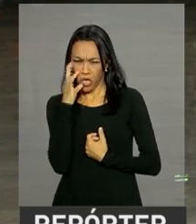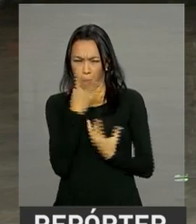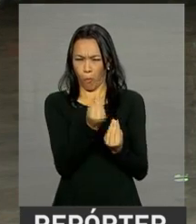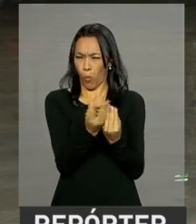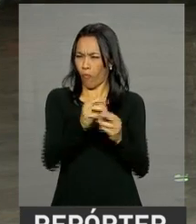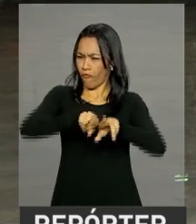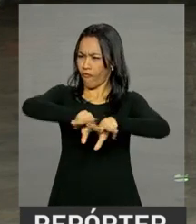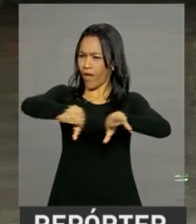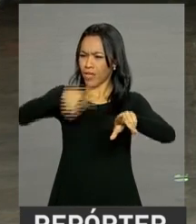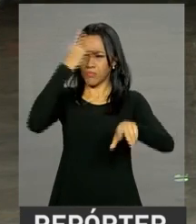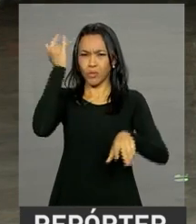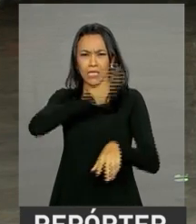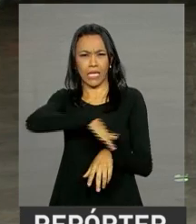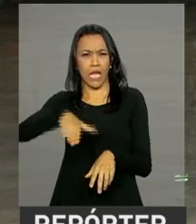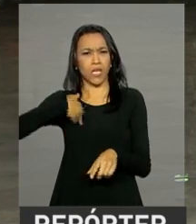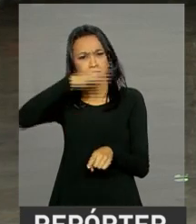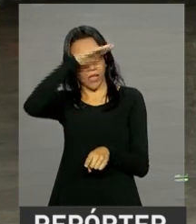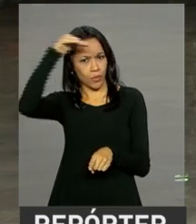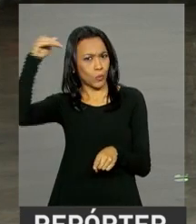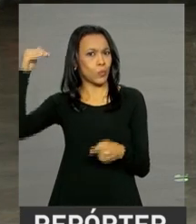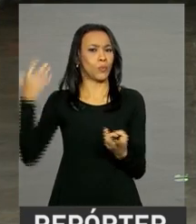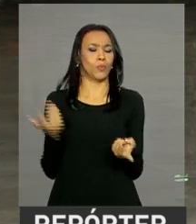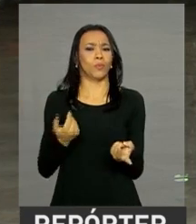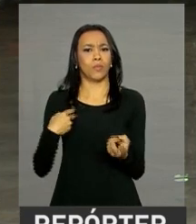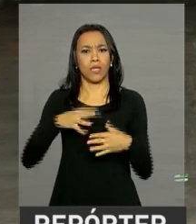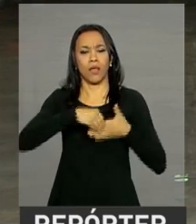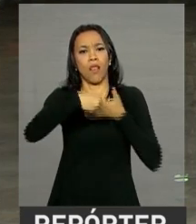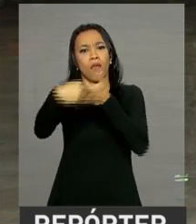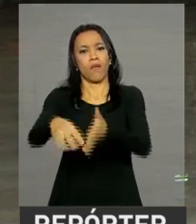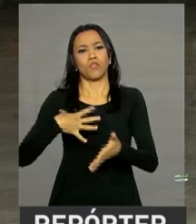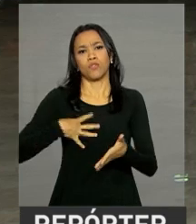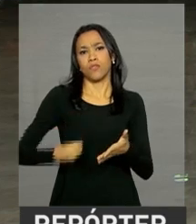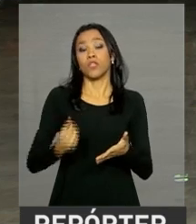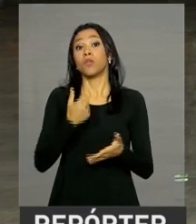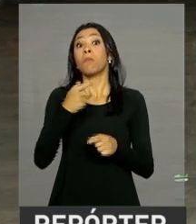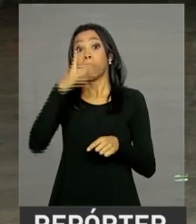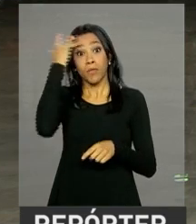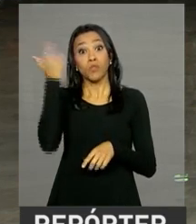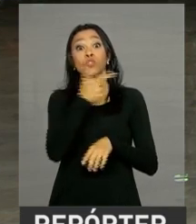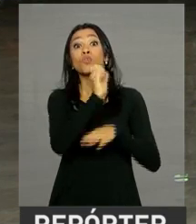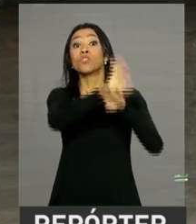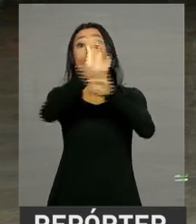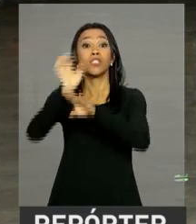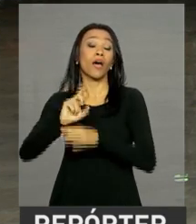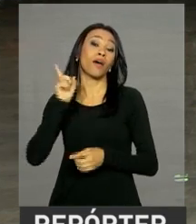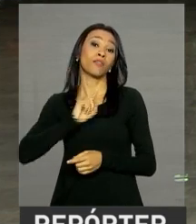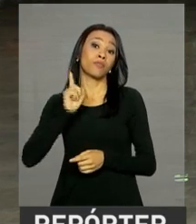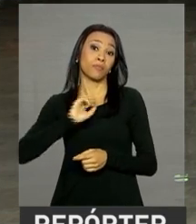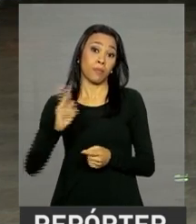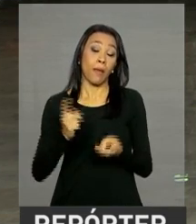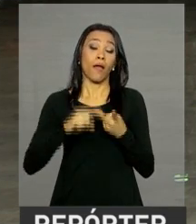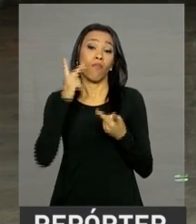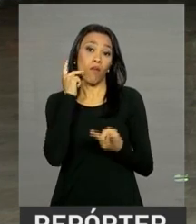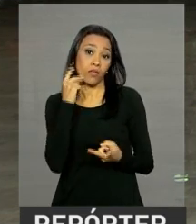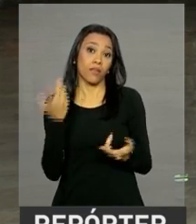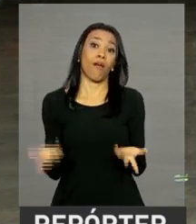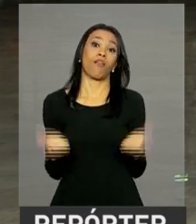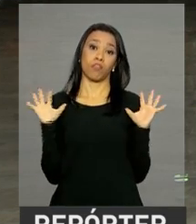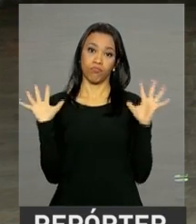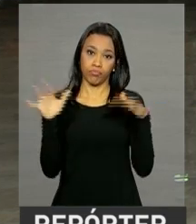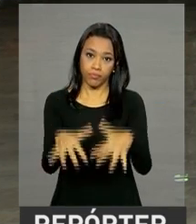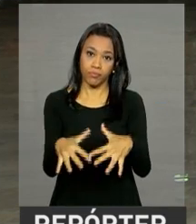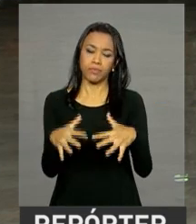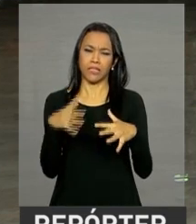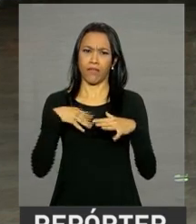gente, muitas crianças, muitos adultos também que foram levar os filhos, pessoas de outros estados, Minas Gerais, Ceará, as arquibancadas